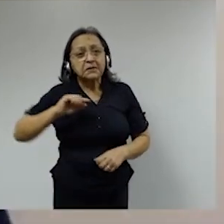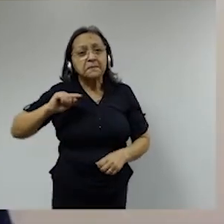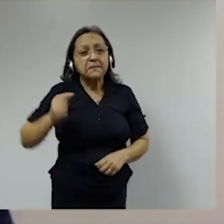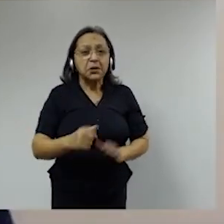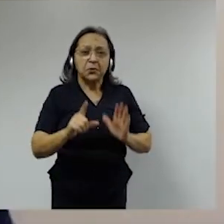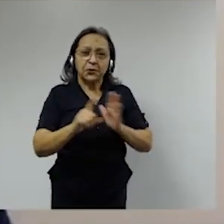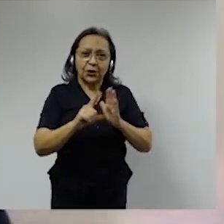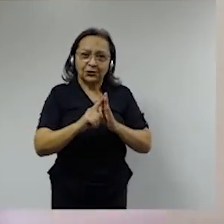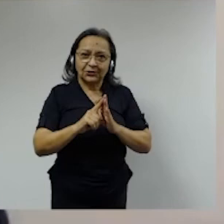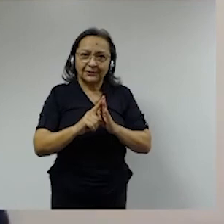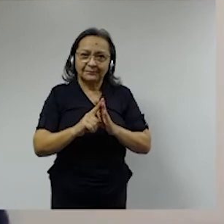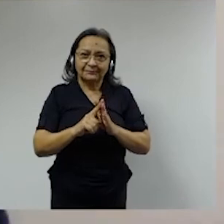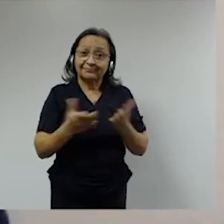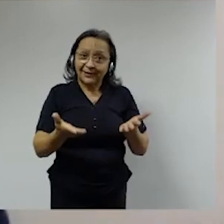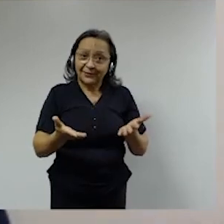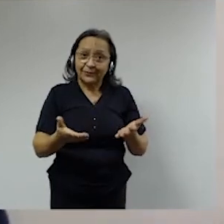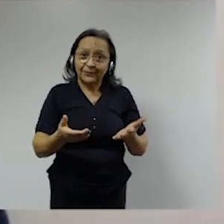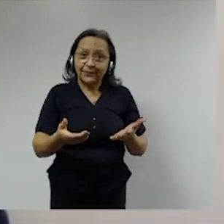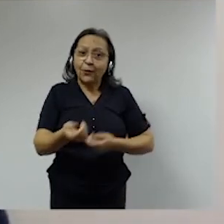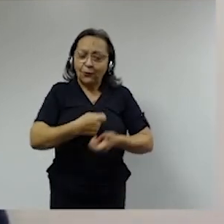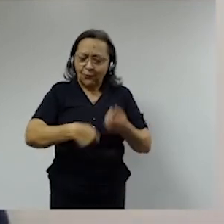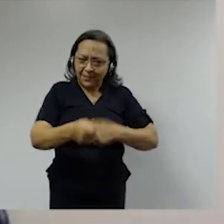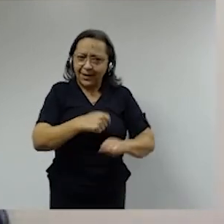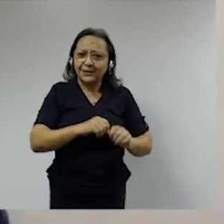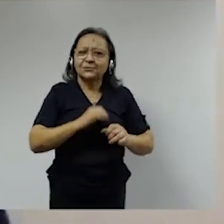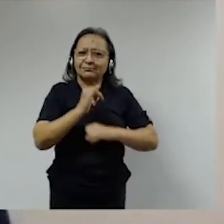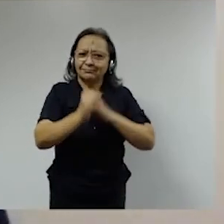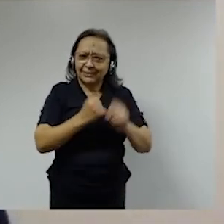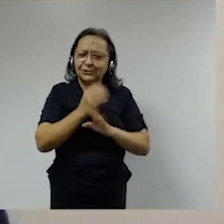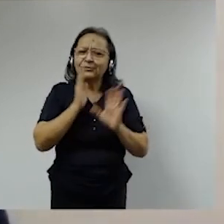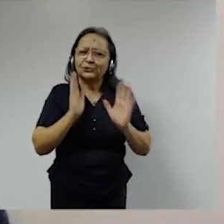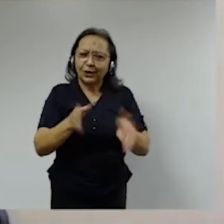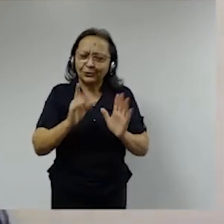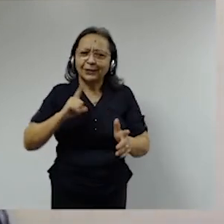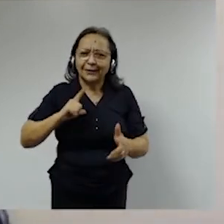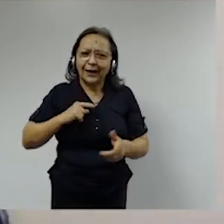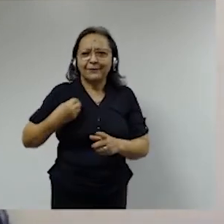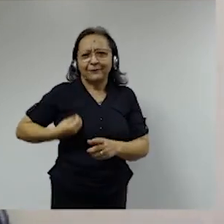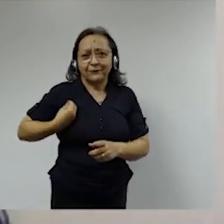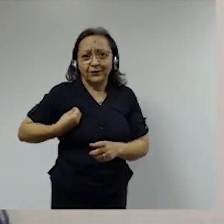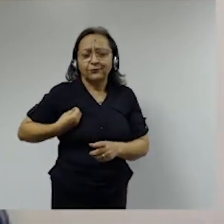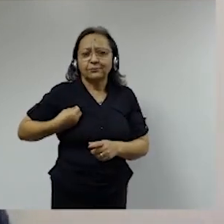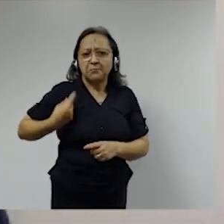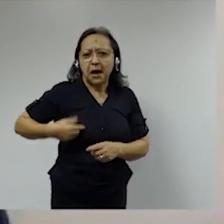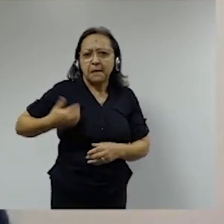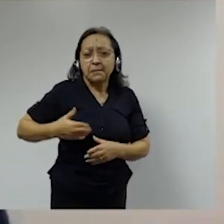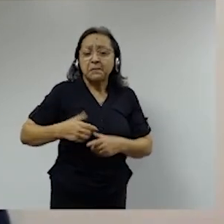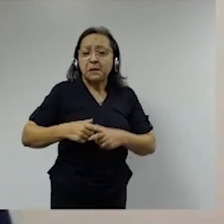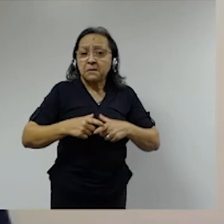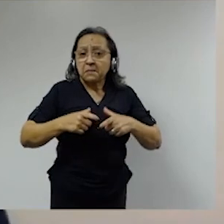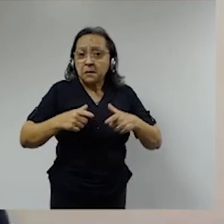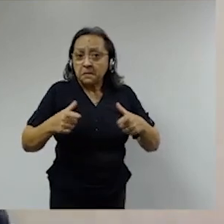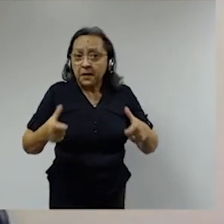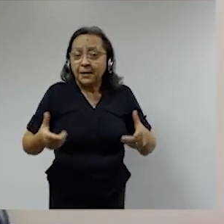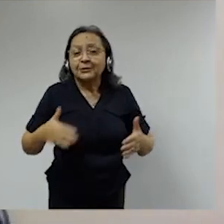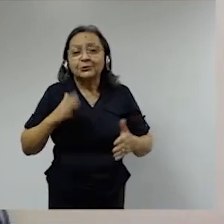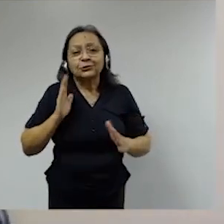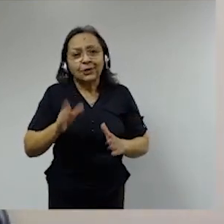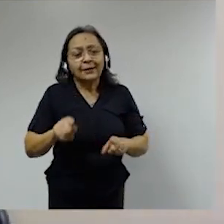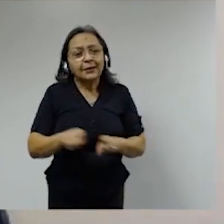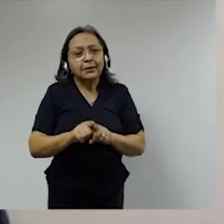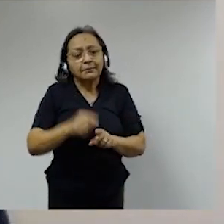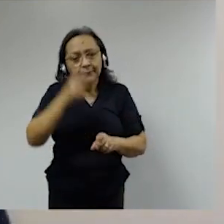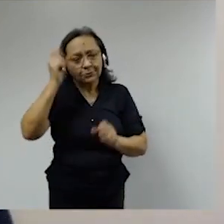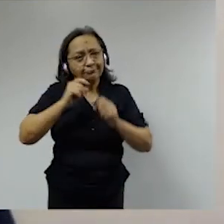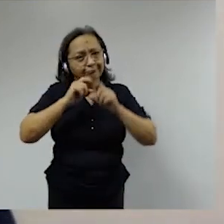seja, o comércio eletrônico já era uma realidade, já vinha sendo cada vez mais adotado, já vinha sendo cada vez mais